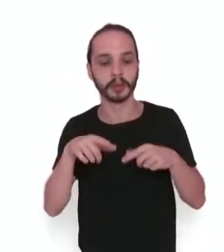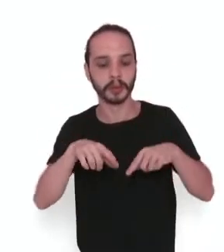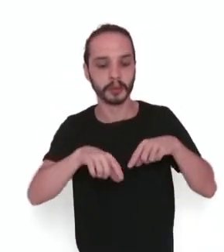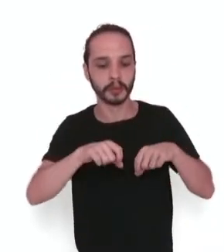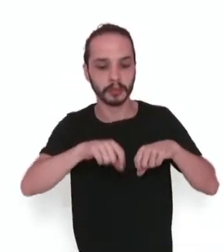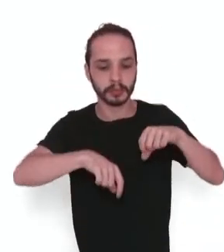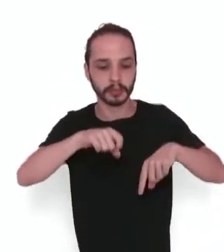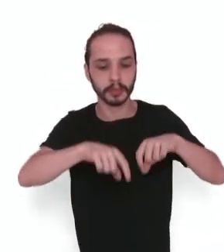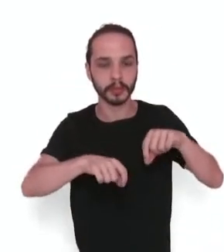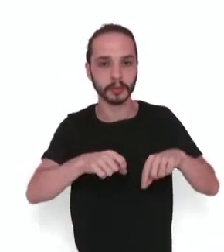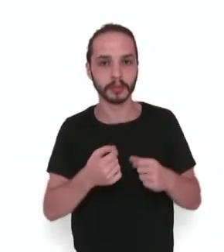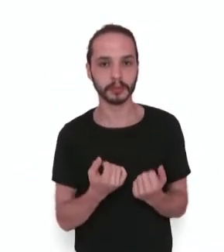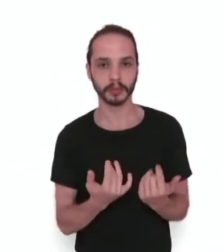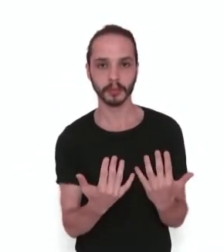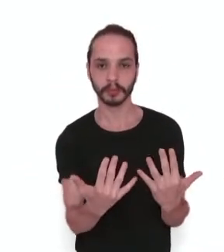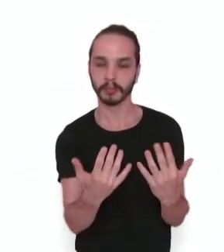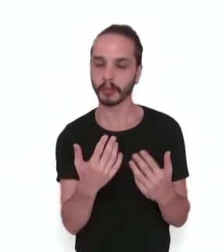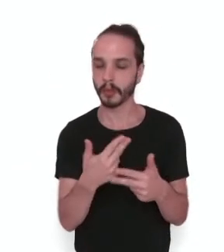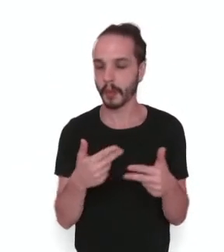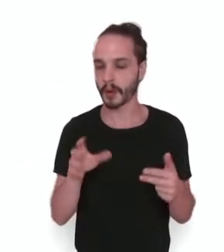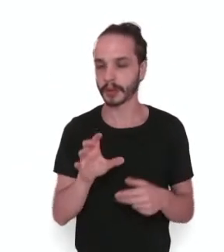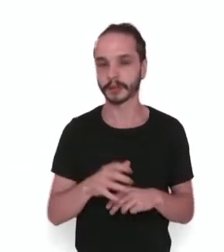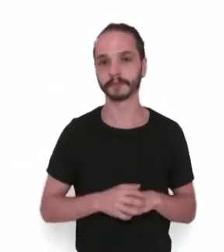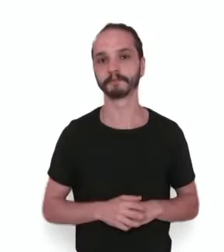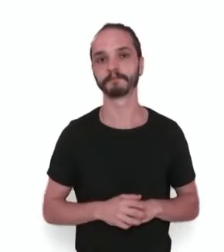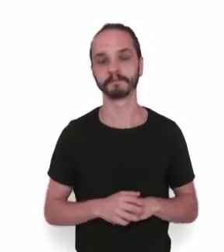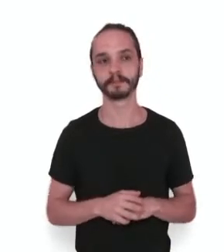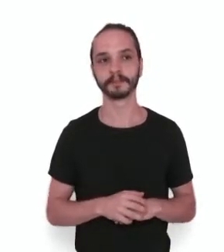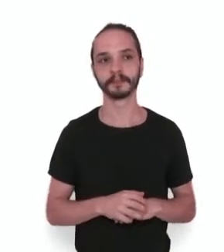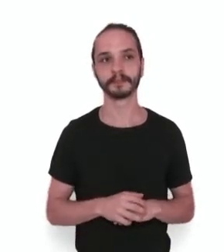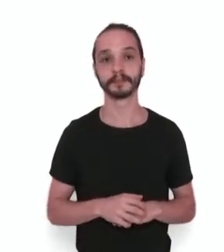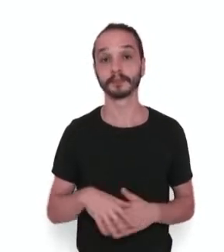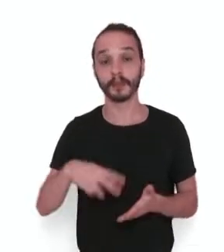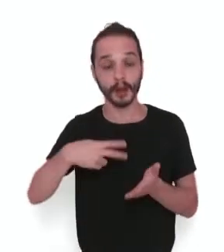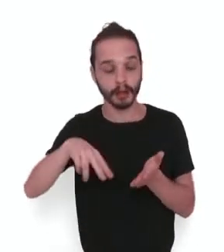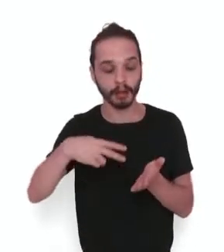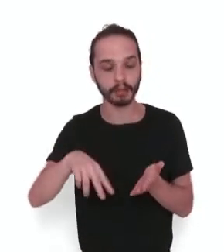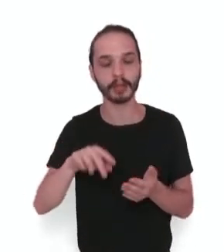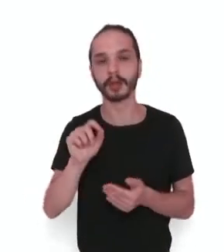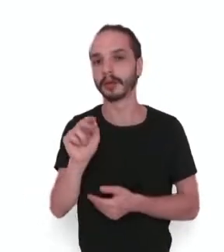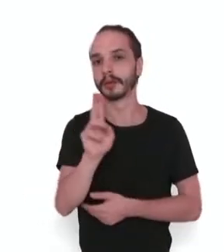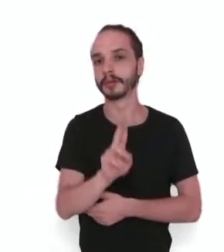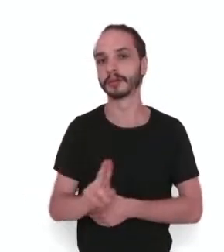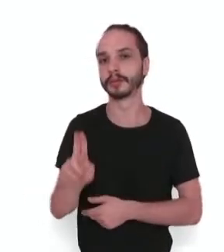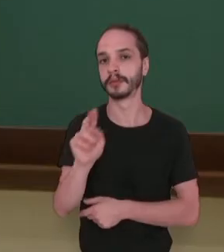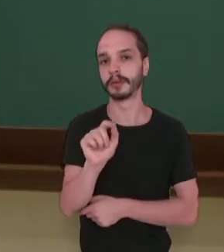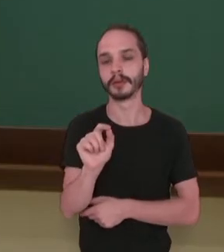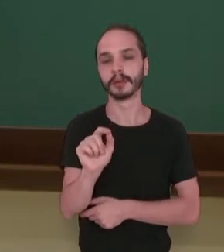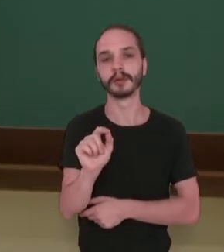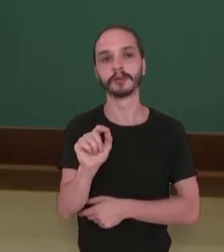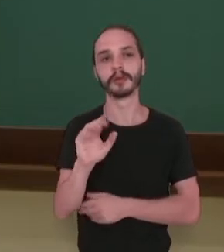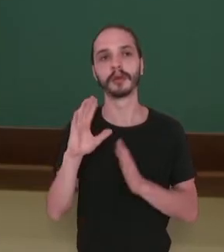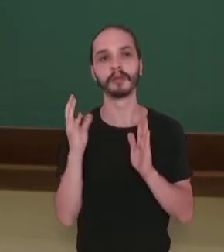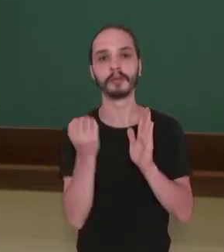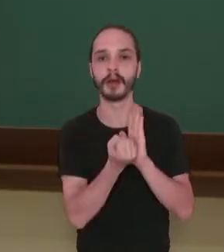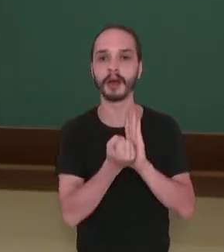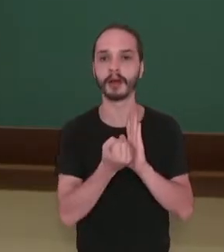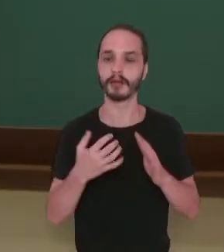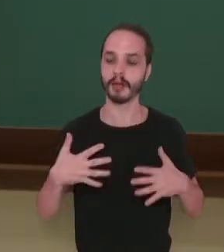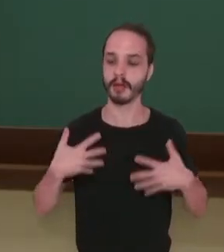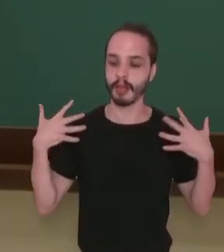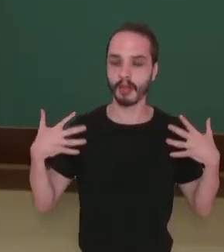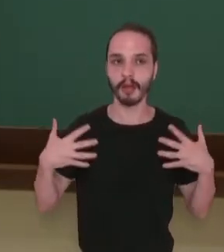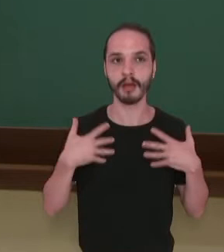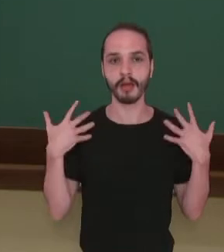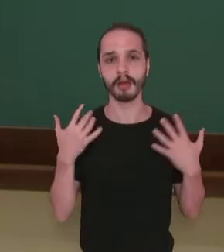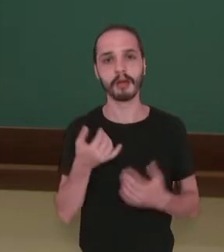ou algo do gênero. E aí a dança foi utilizada para simbolizar alegrias,